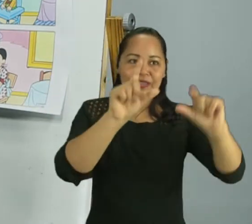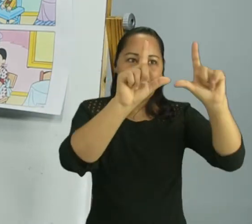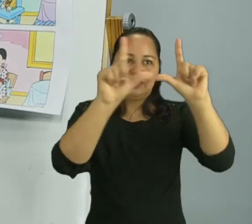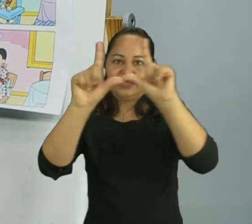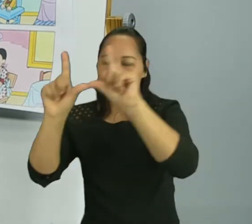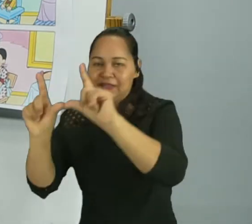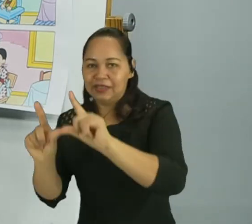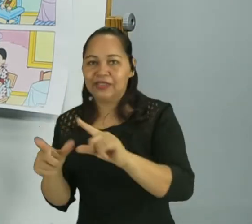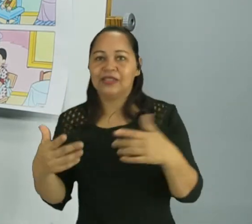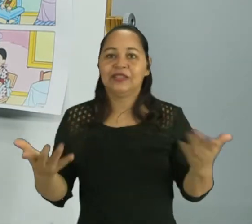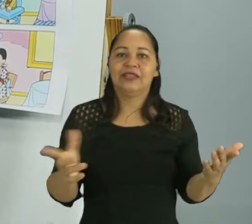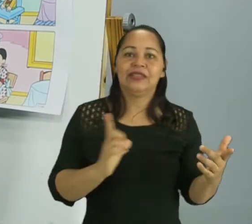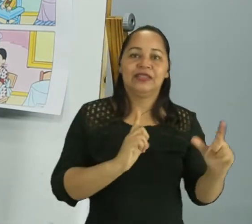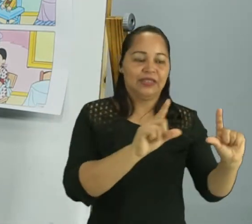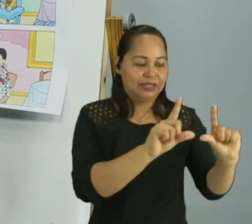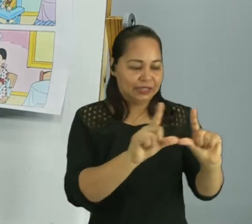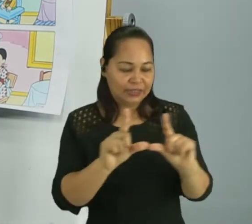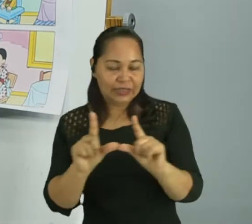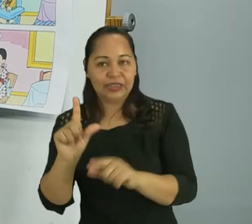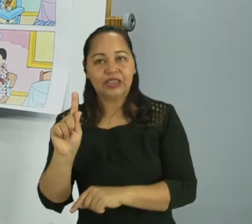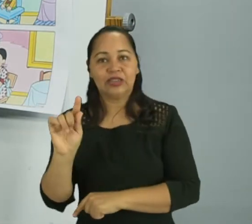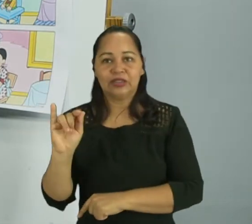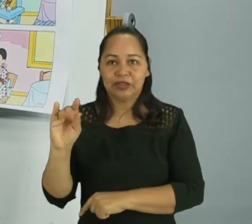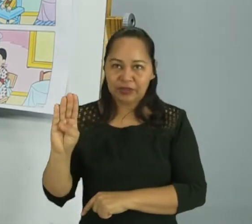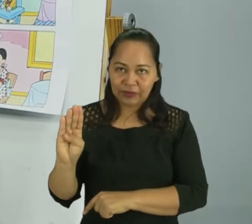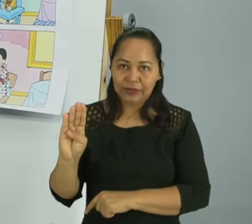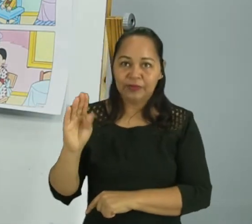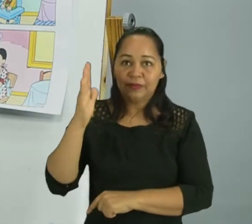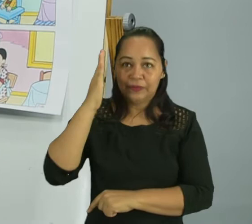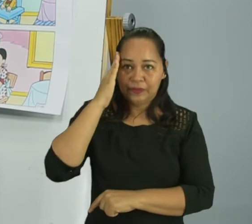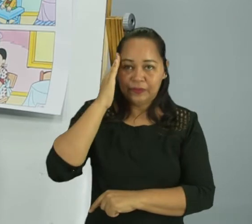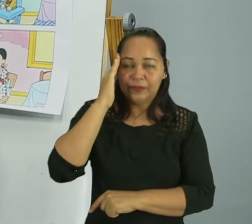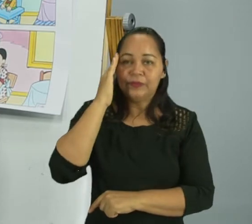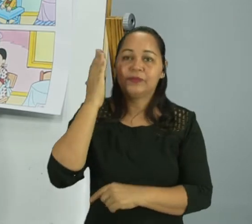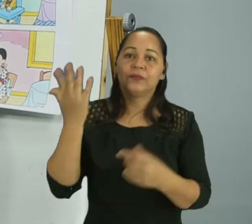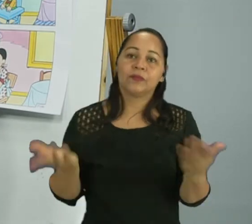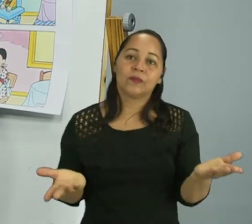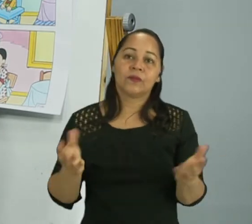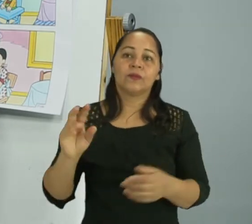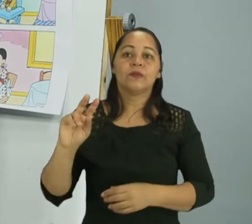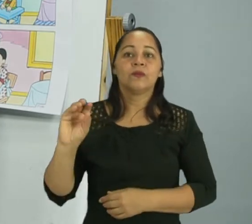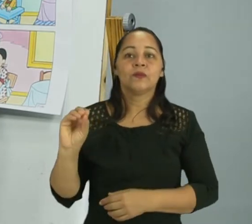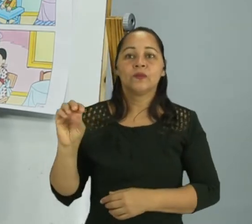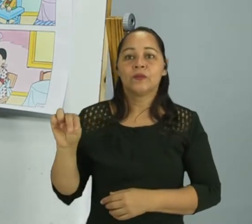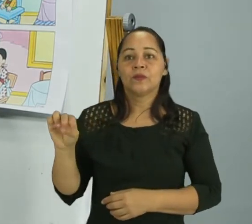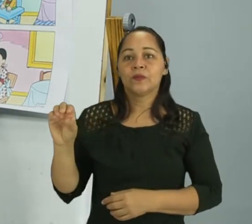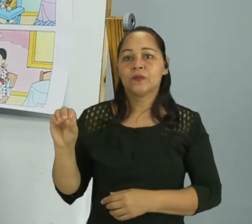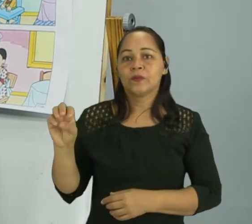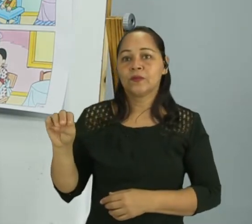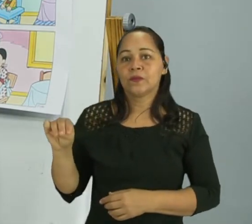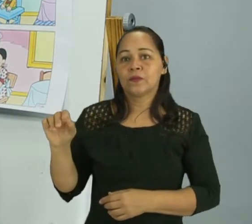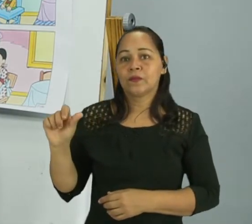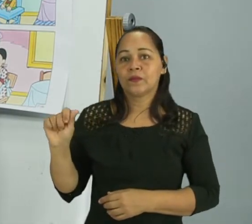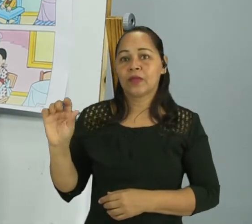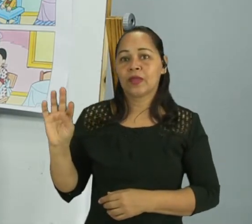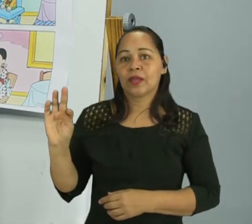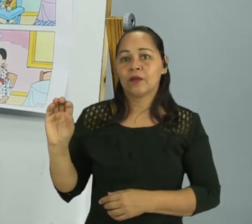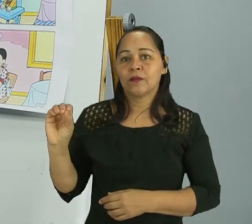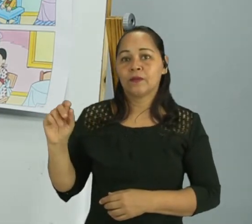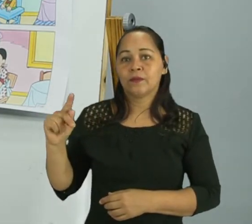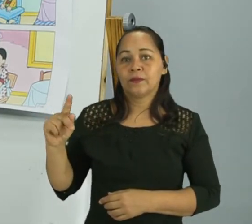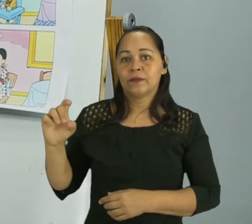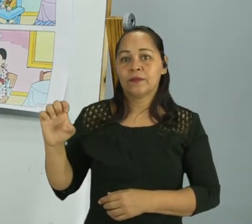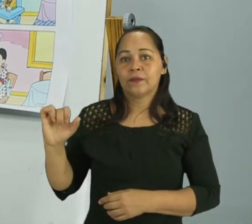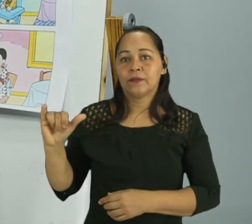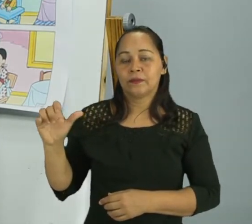Aí você vê o gibi, você vê a tirinha dentro desse contexto, ok? Então as onomatopeias são palavras